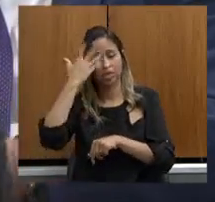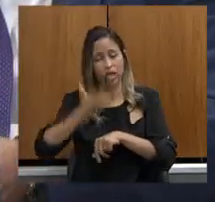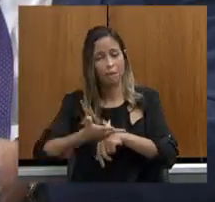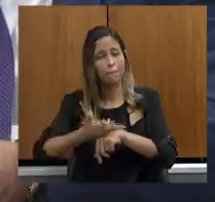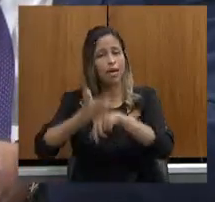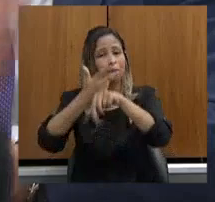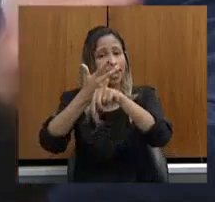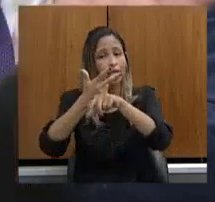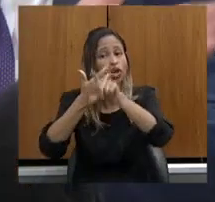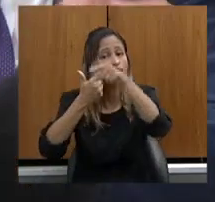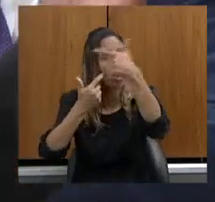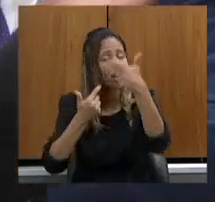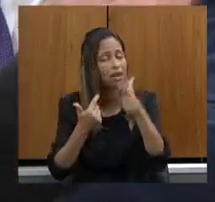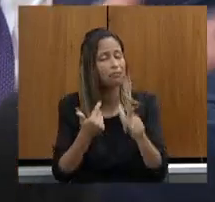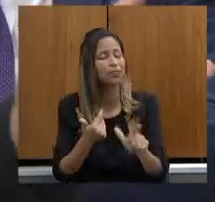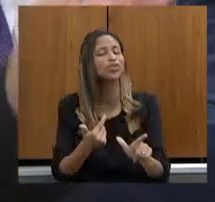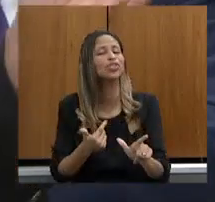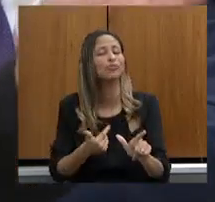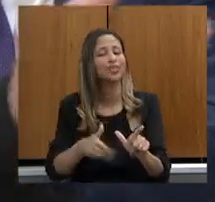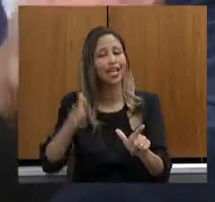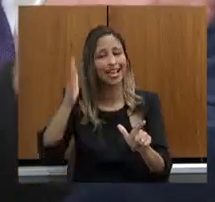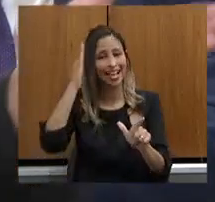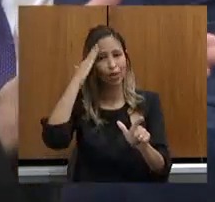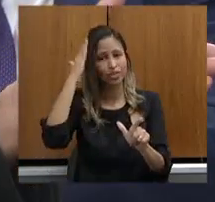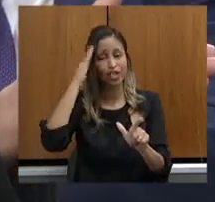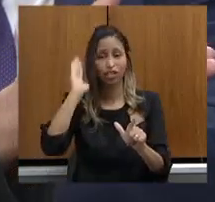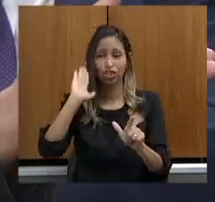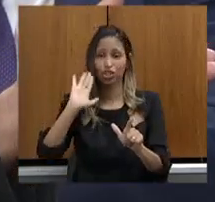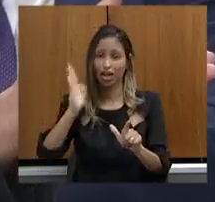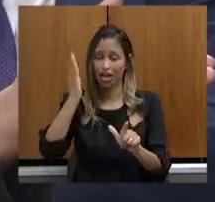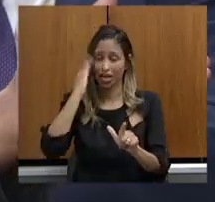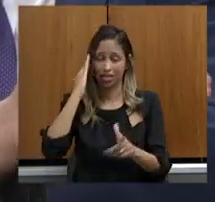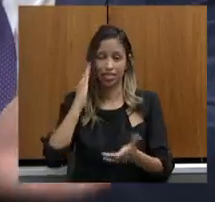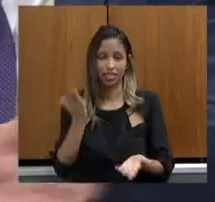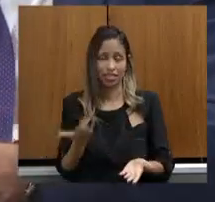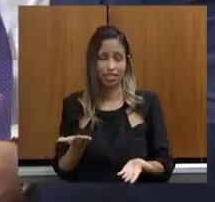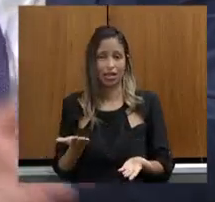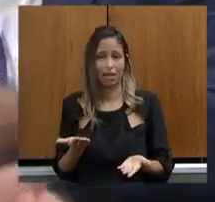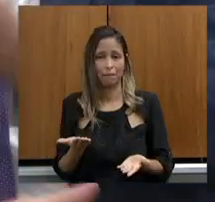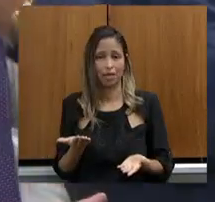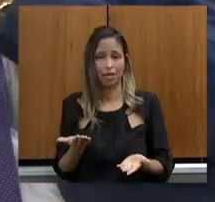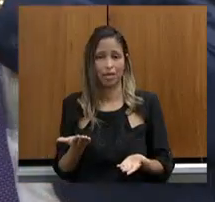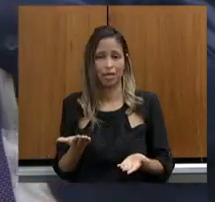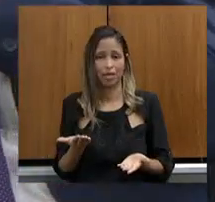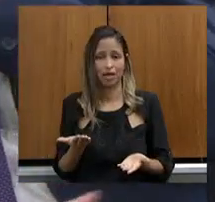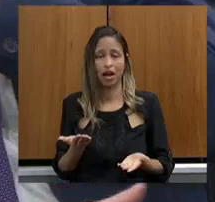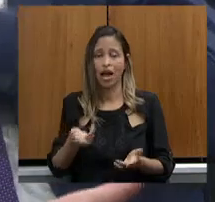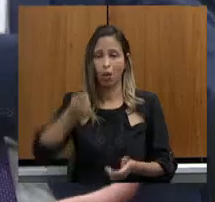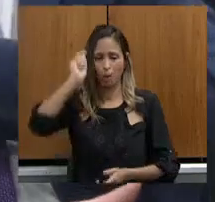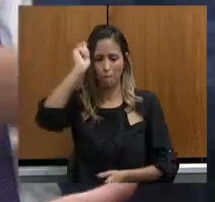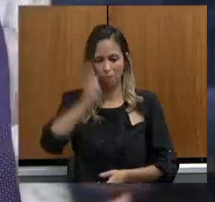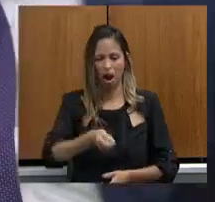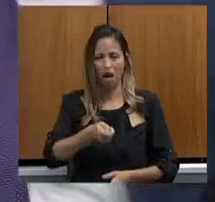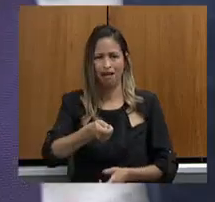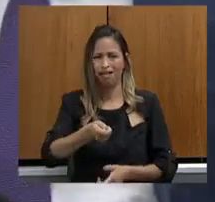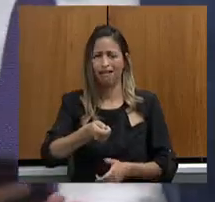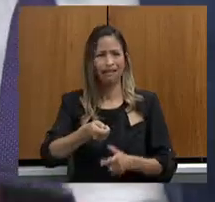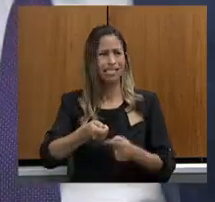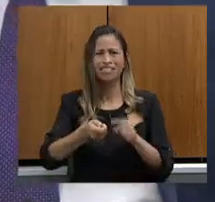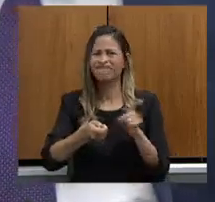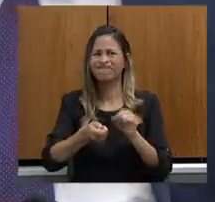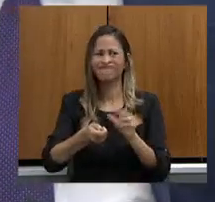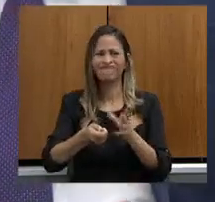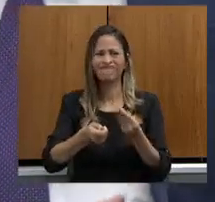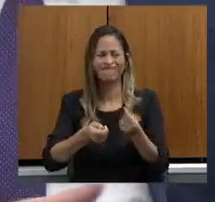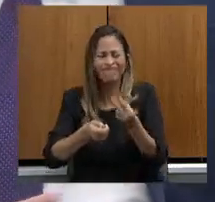premiado repito eu sei eu já sabia que ia dizer que mas não foi batido um prego não dá por mim não foi